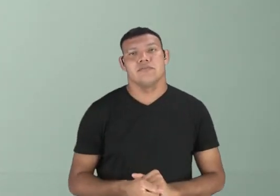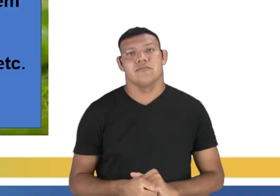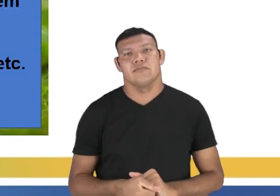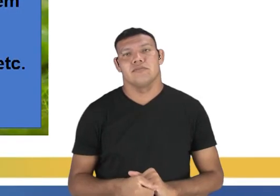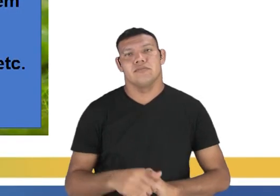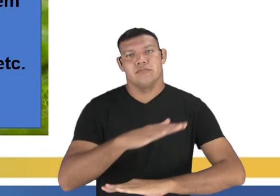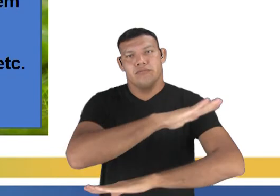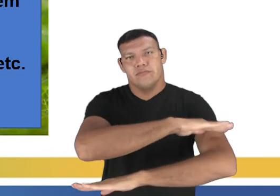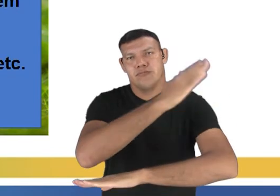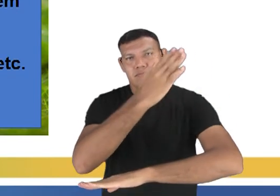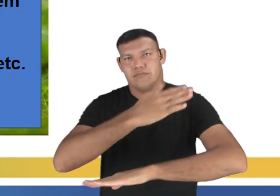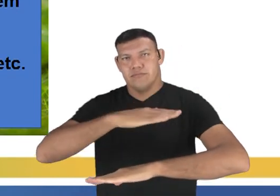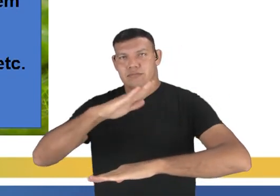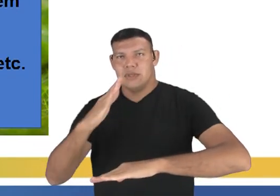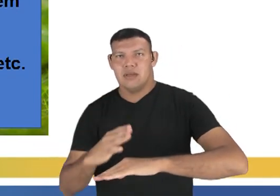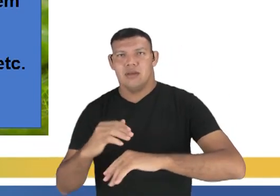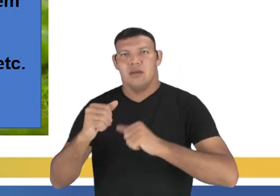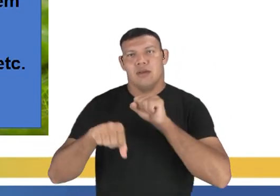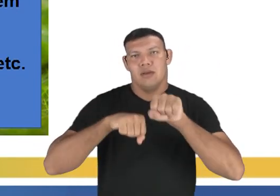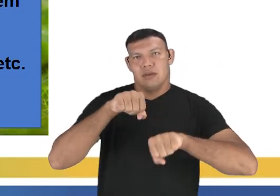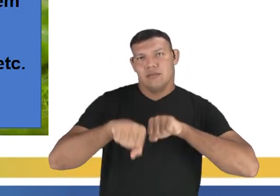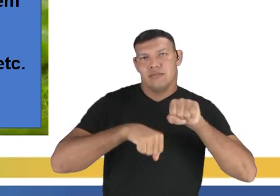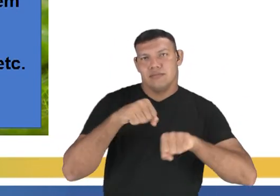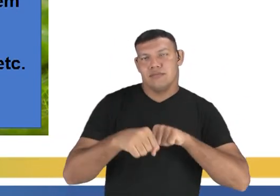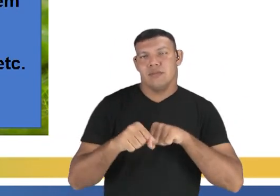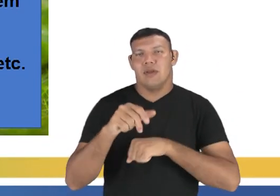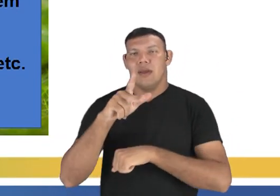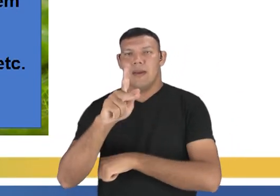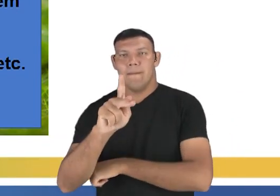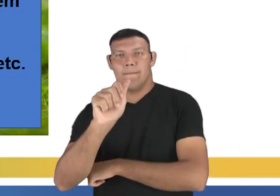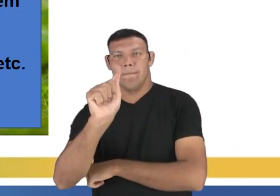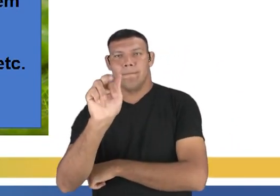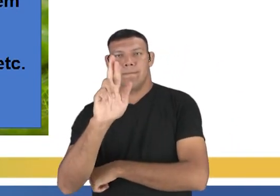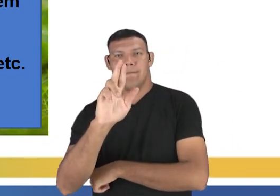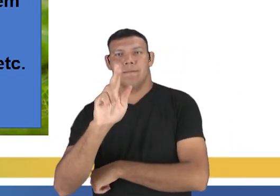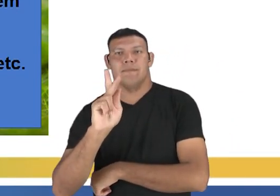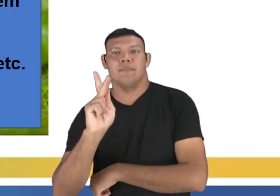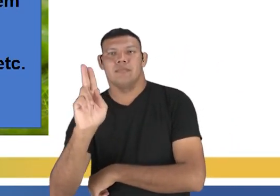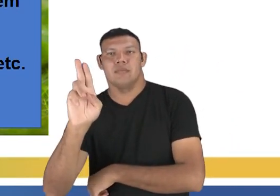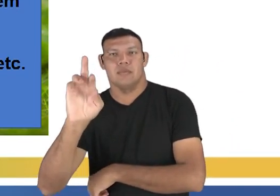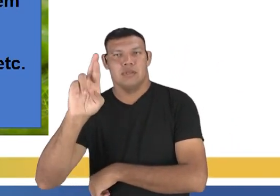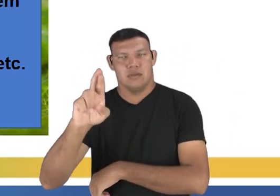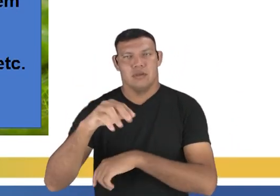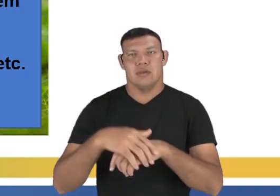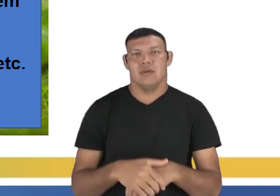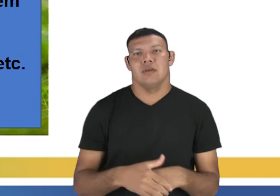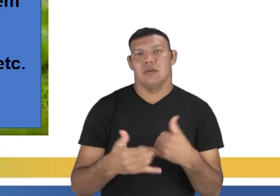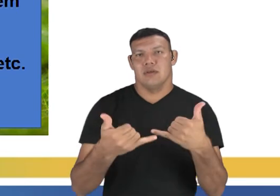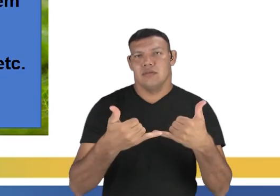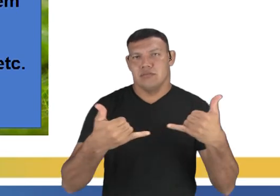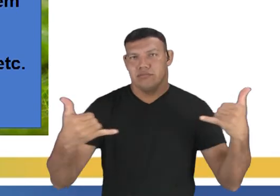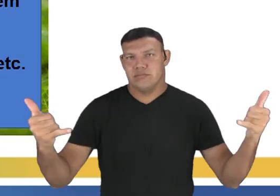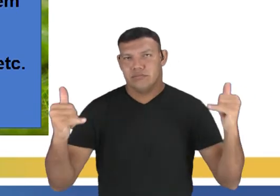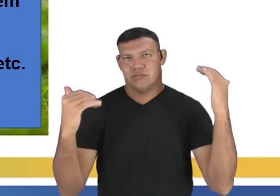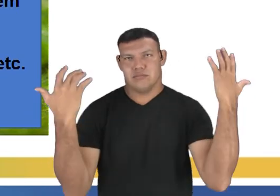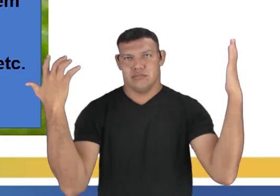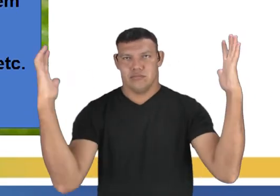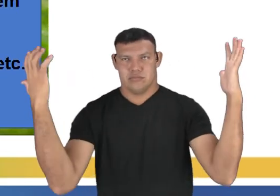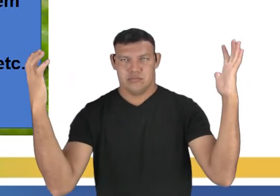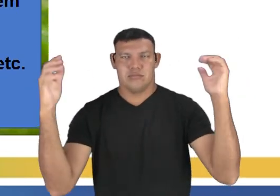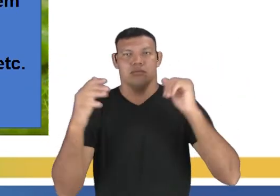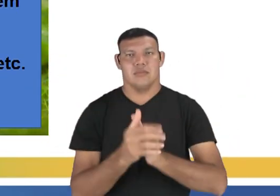a escalada, o parkour, o skate, rapel, tirolesa, slackline, corrida